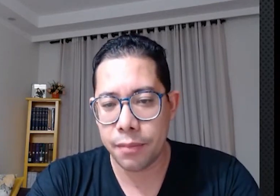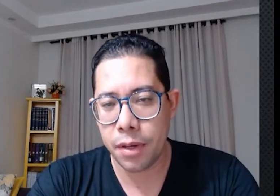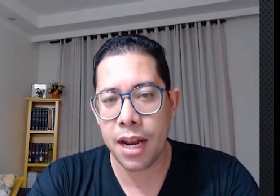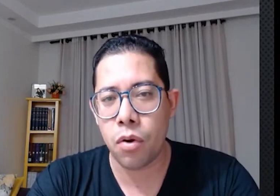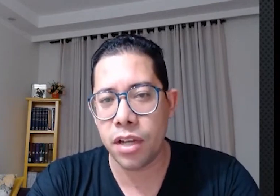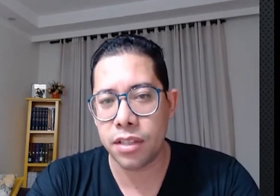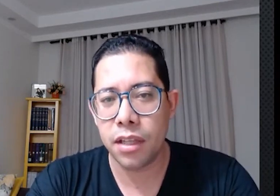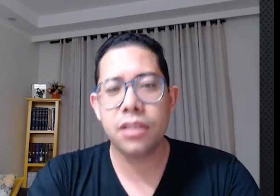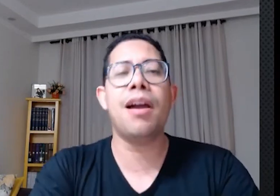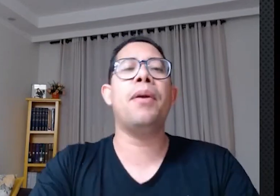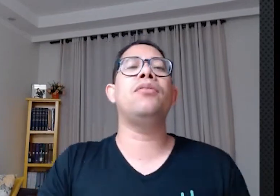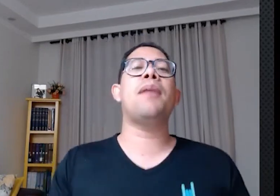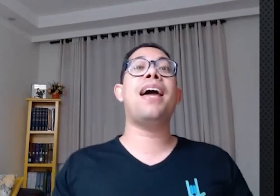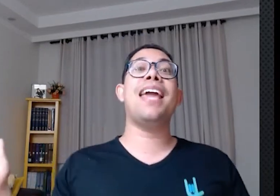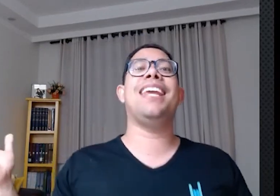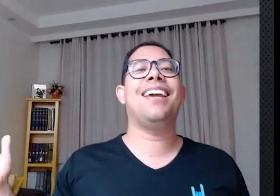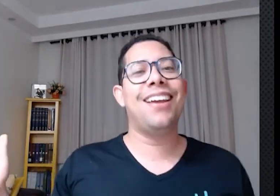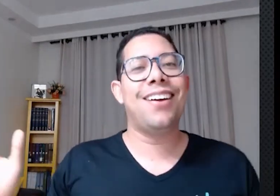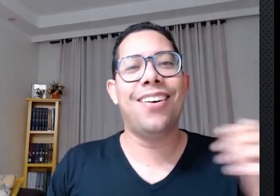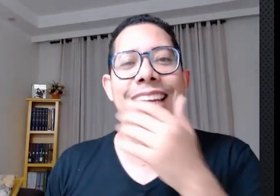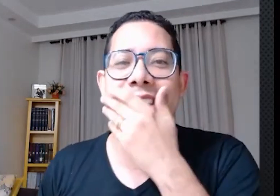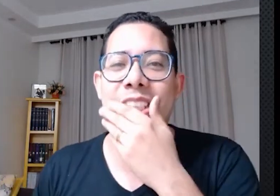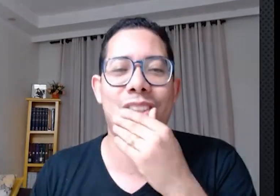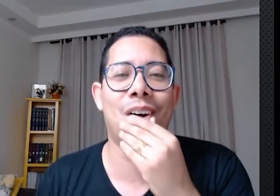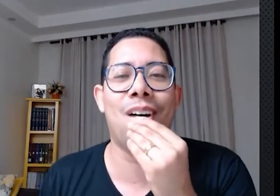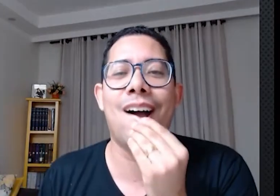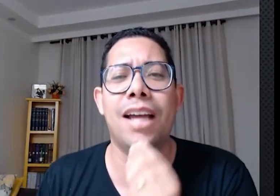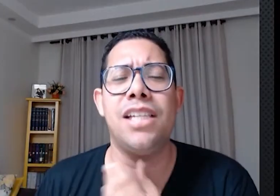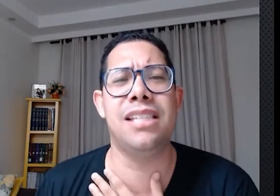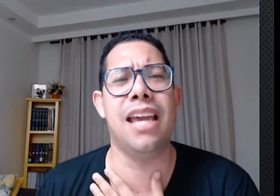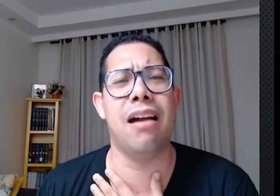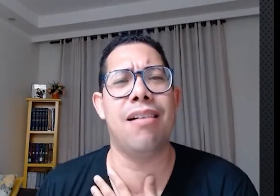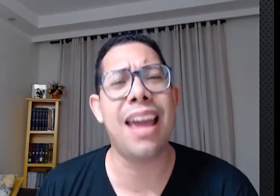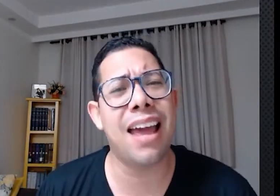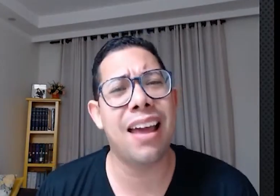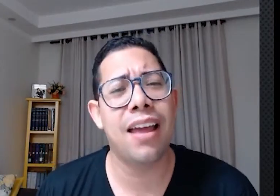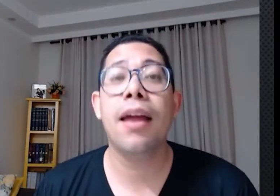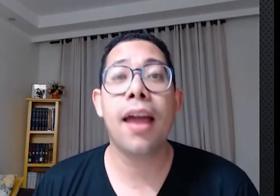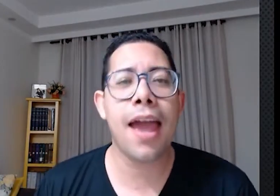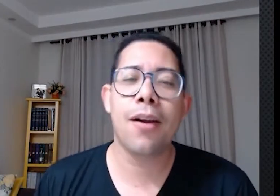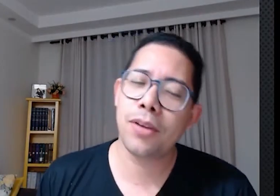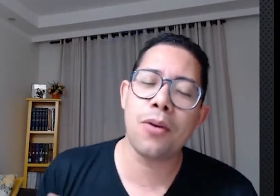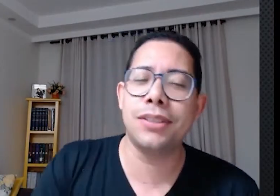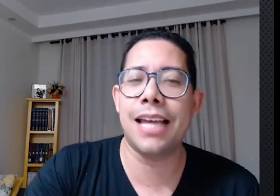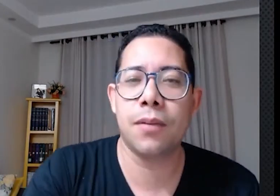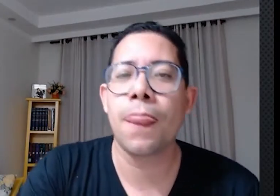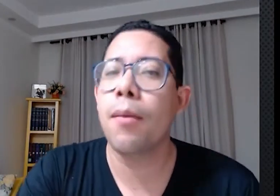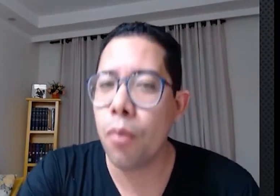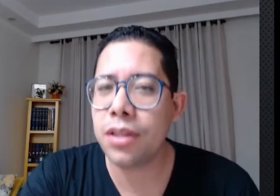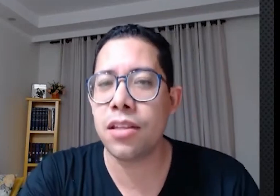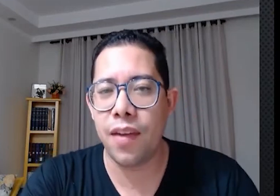fazer. Primeira coisa, você vai perguntar para ele. Olha só, Gesiel, o que